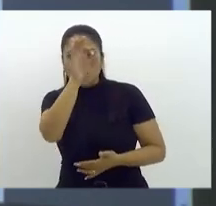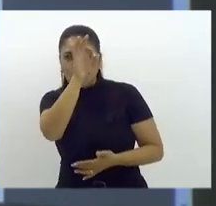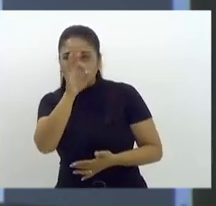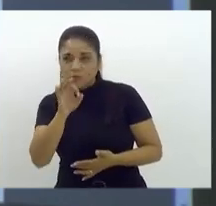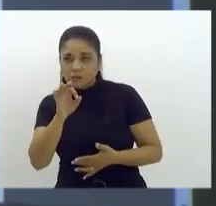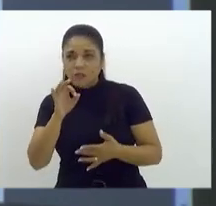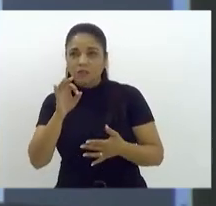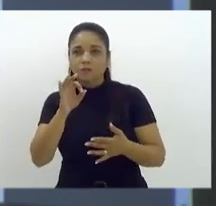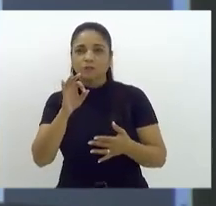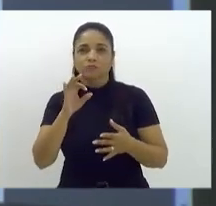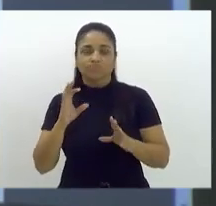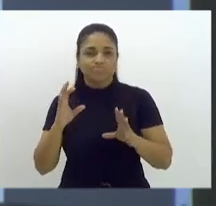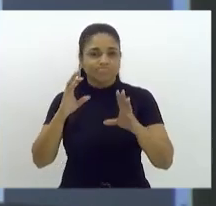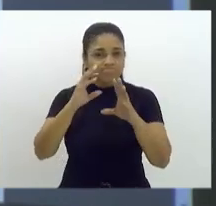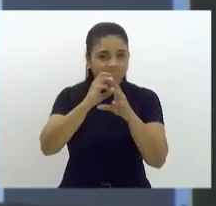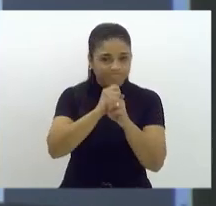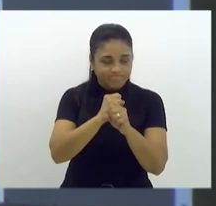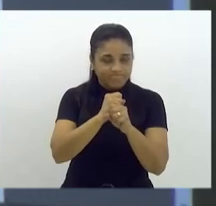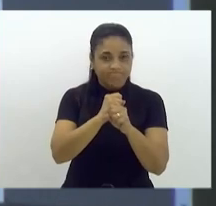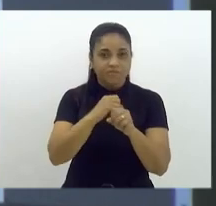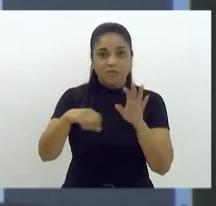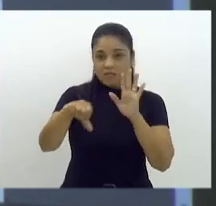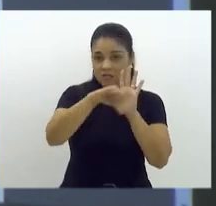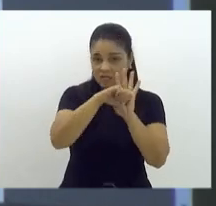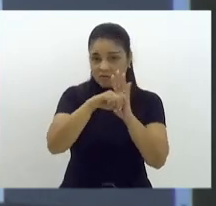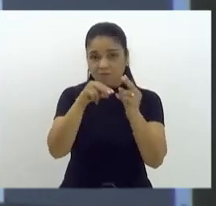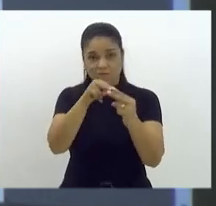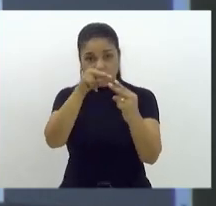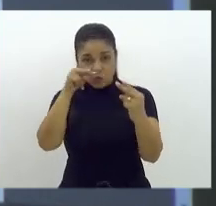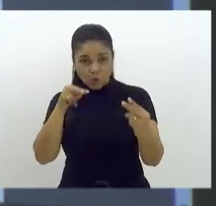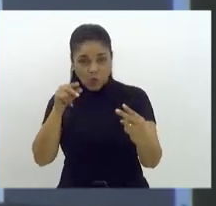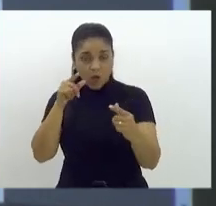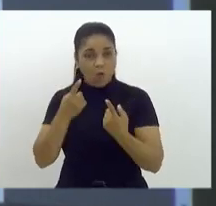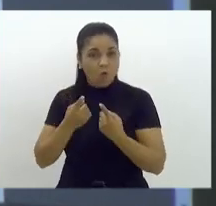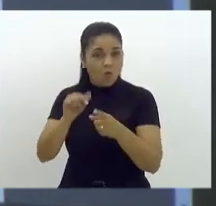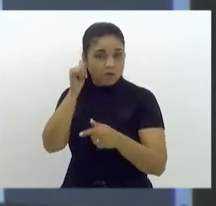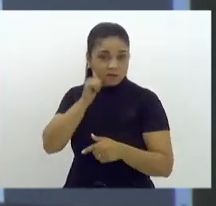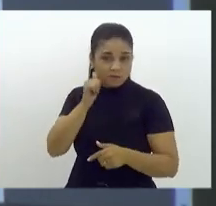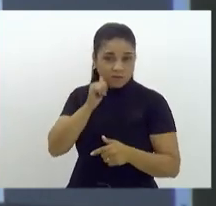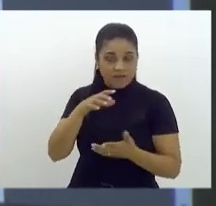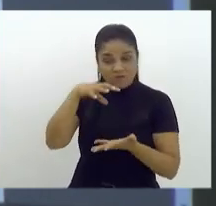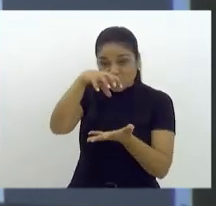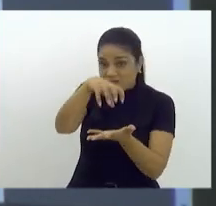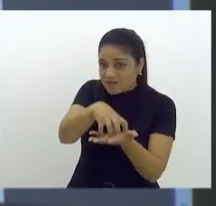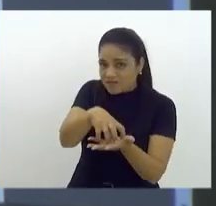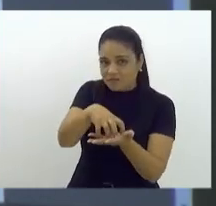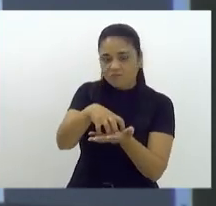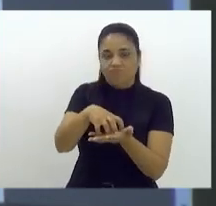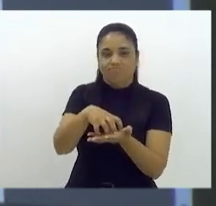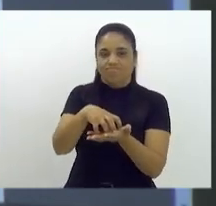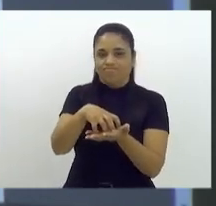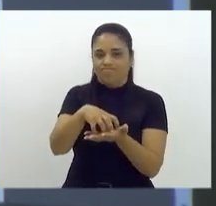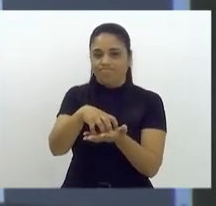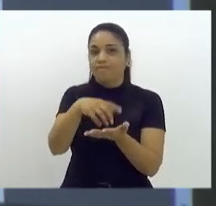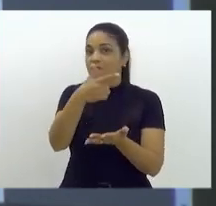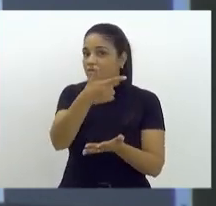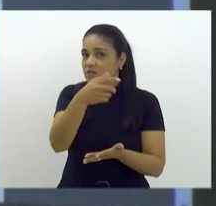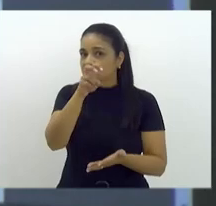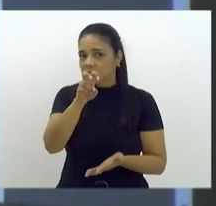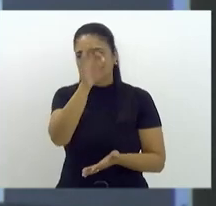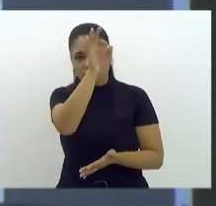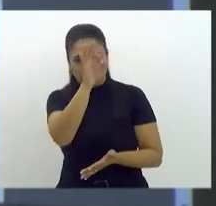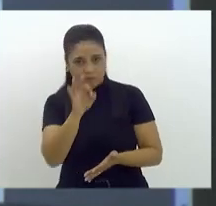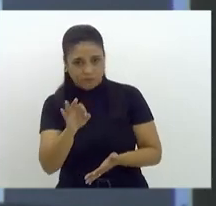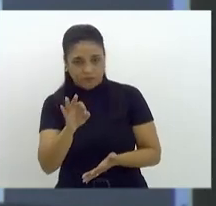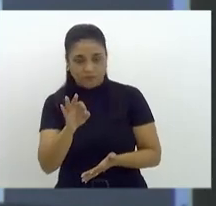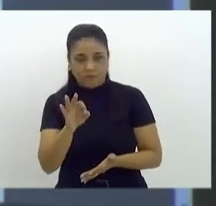total de registro cibernéticos contra mulher foram registrados Isso precisa ser